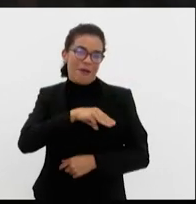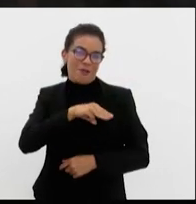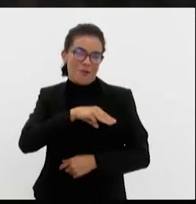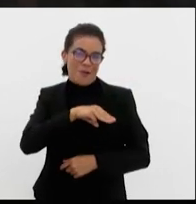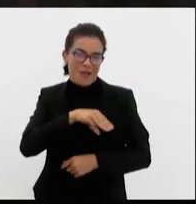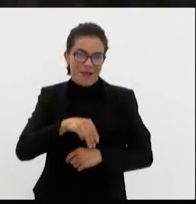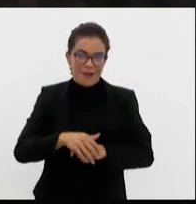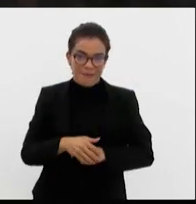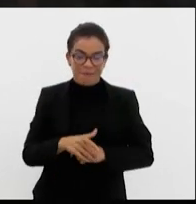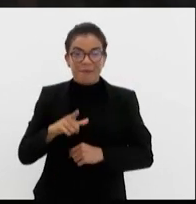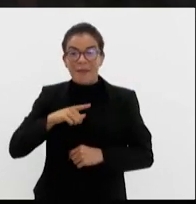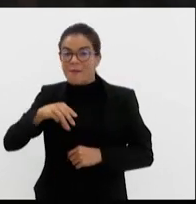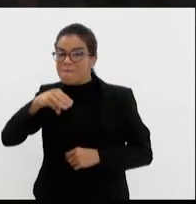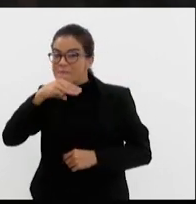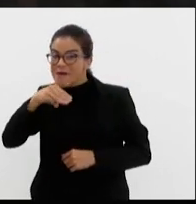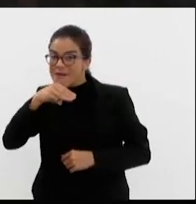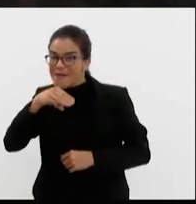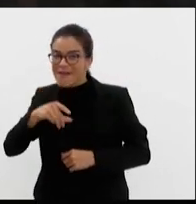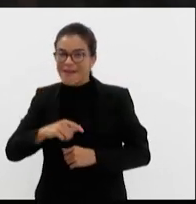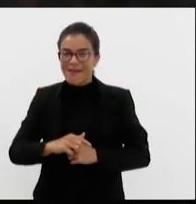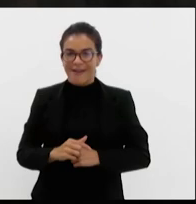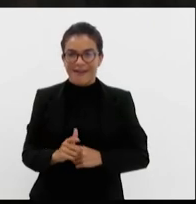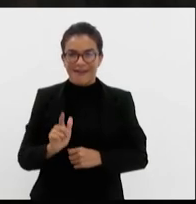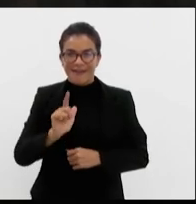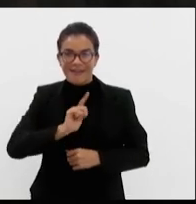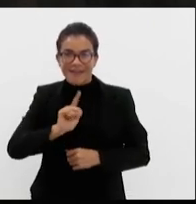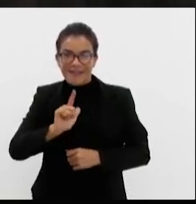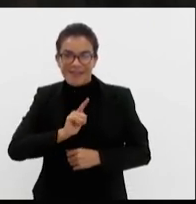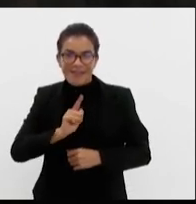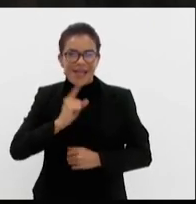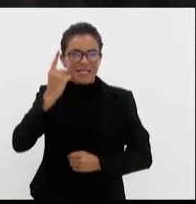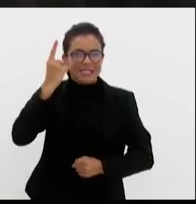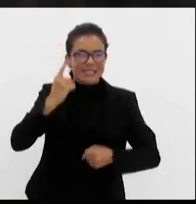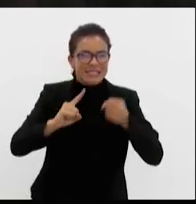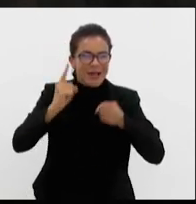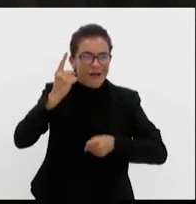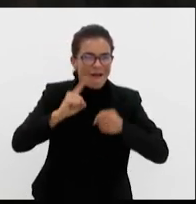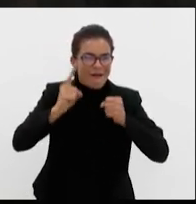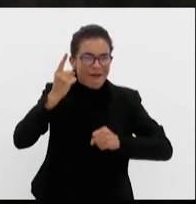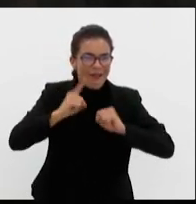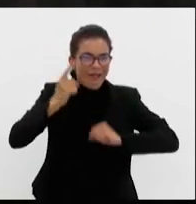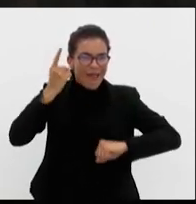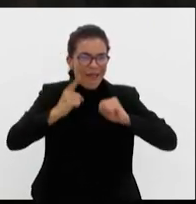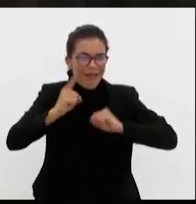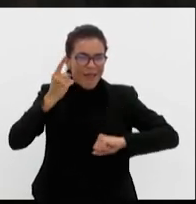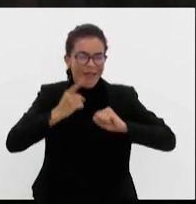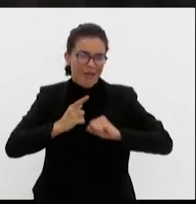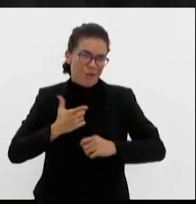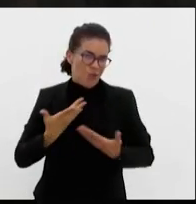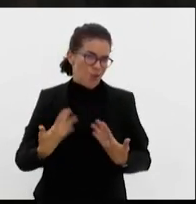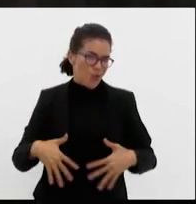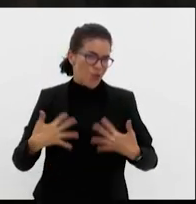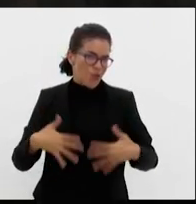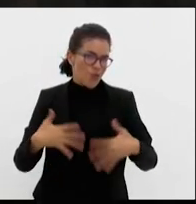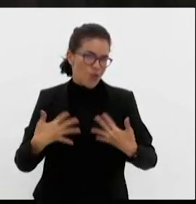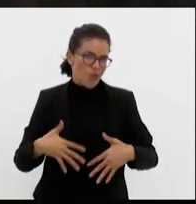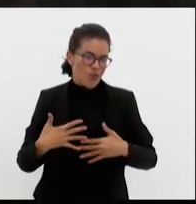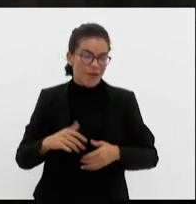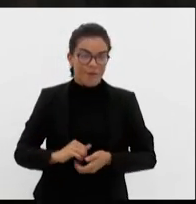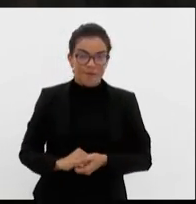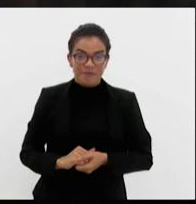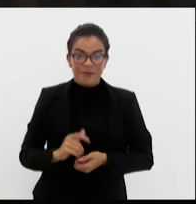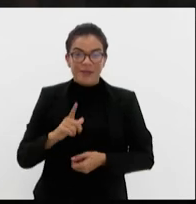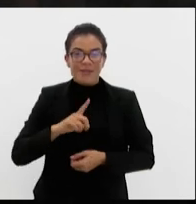a Mangueira, tem o Salgueiro de tantas tradições, né? Em a